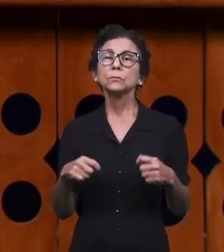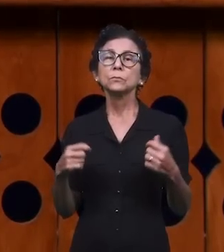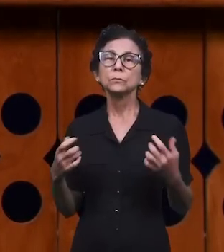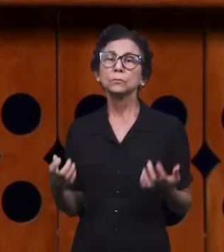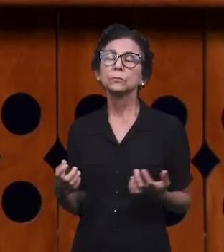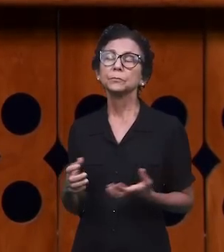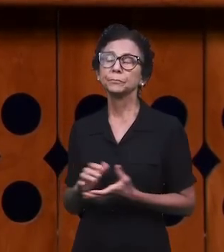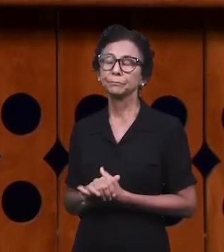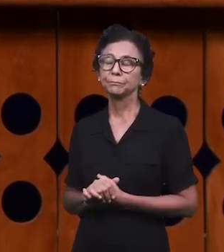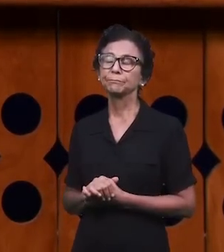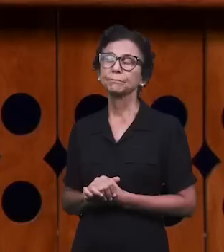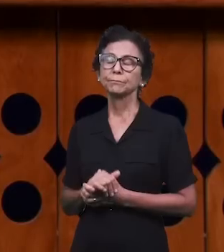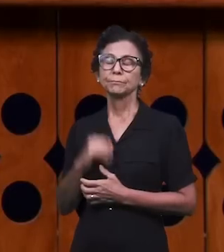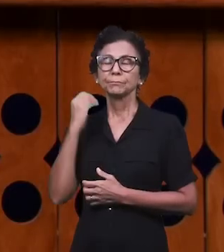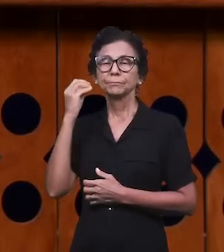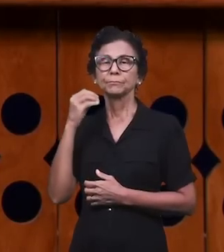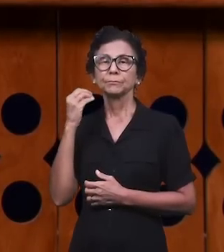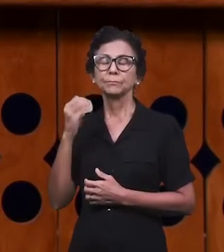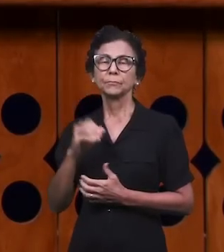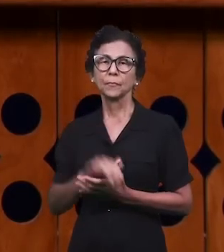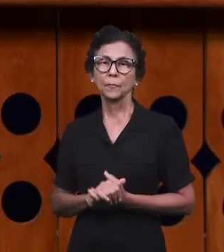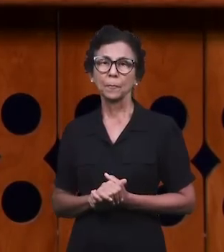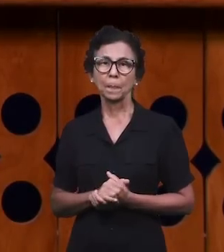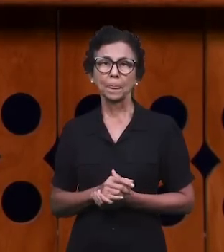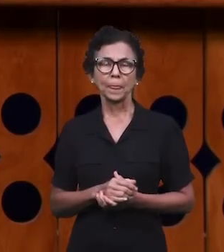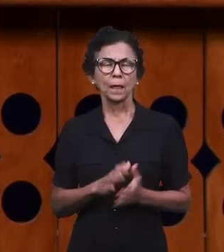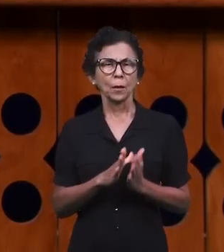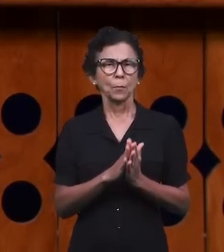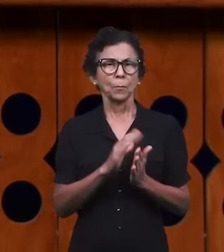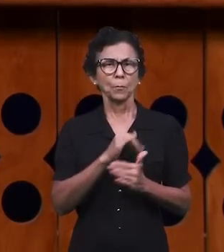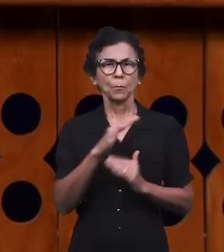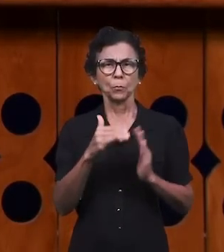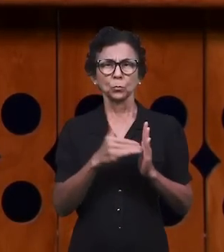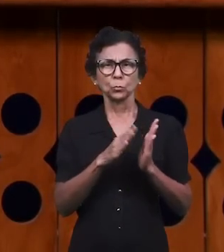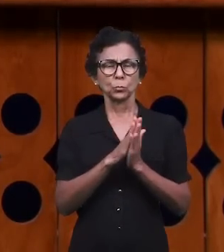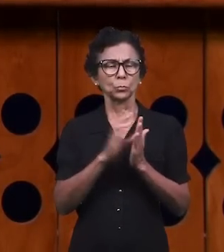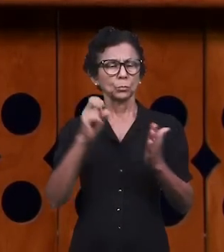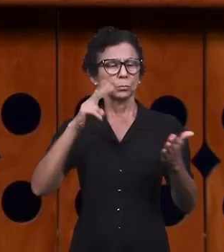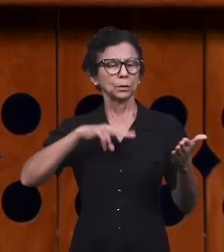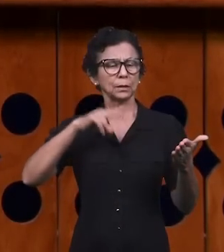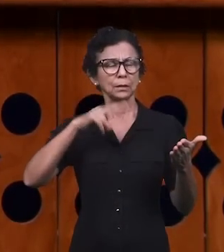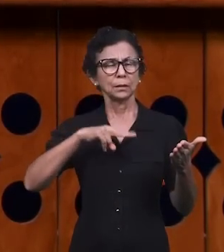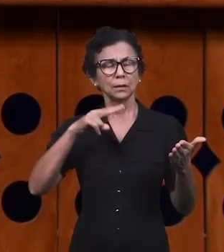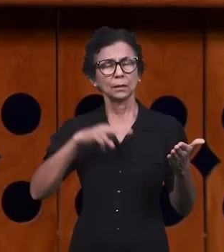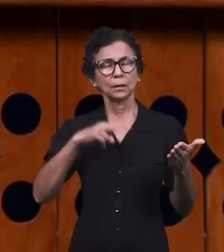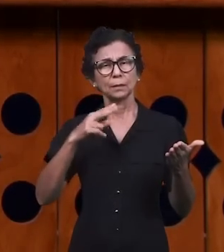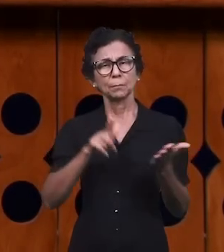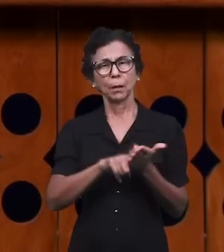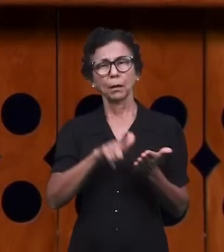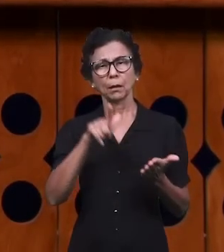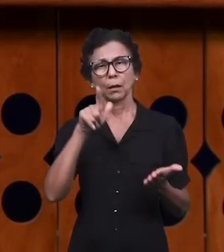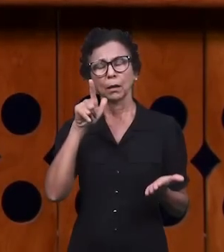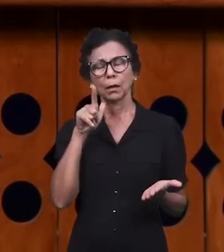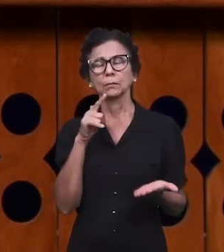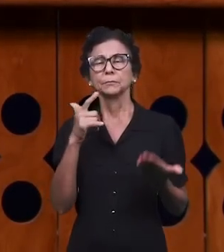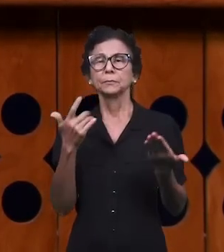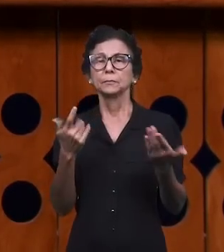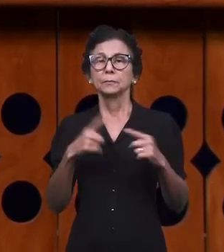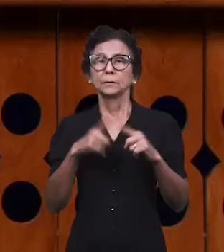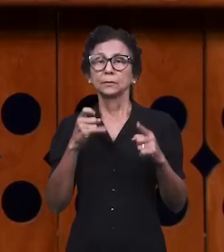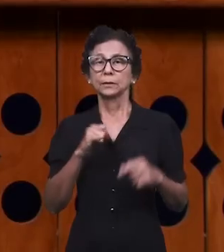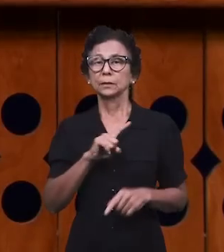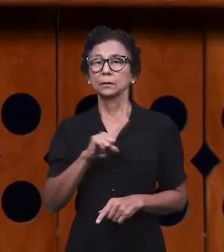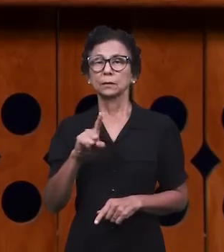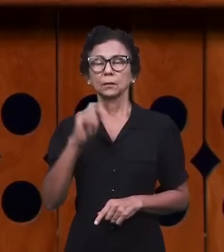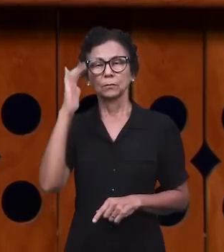podemos conhecer a Bíblia de capa a capa, mas se nós não entendemos o que o Pai está falando para esse momento que nós estamos vivendo, e aí vou chamar a atenção